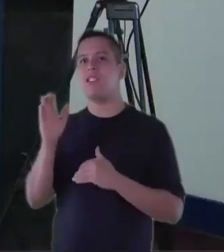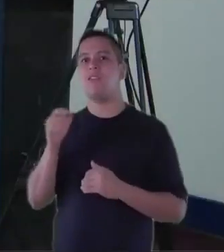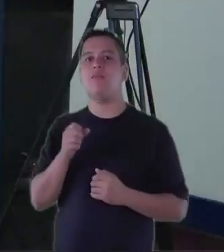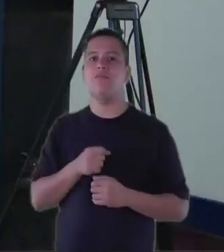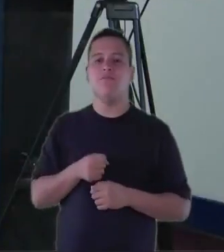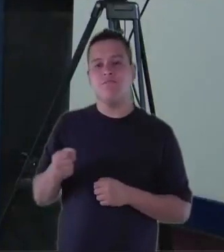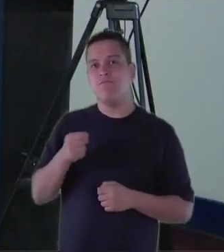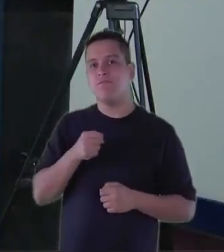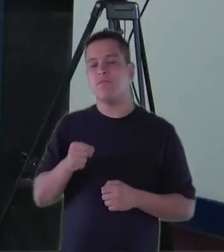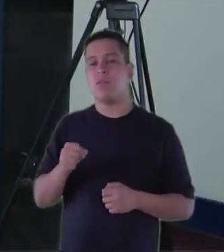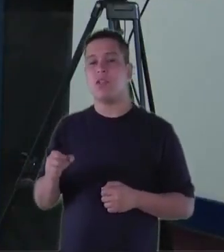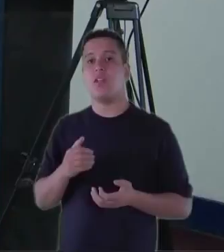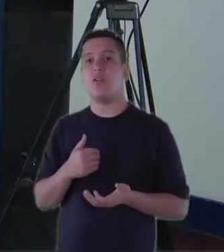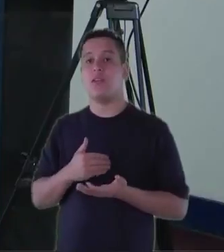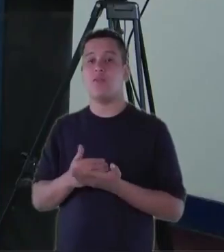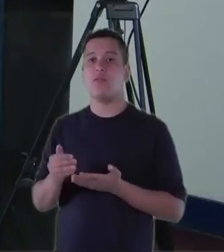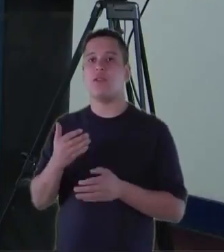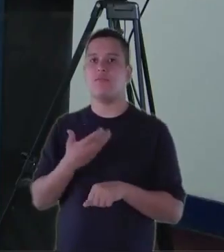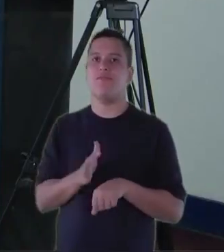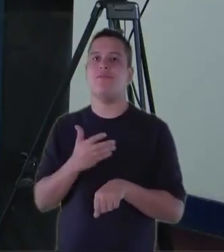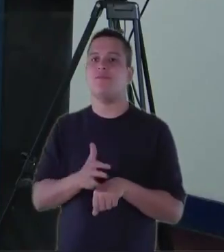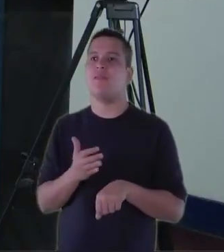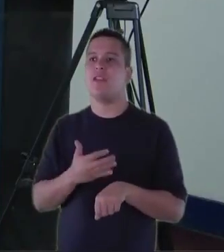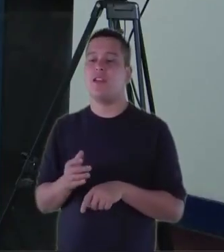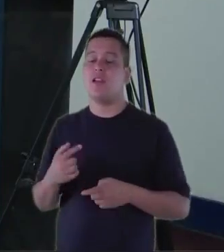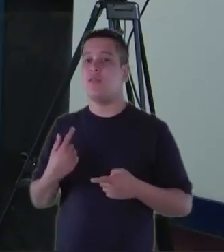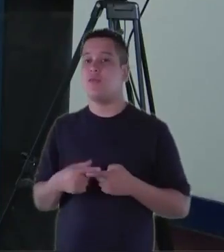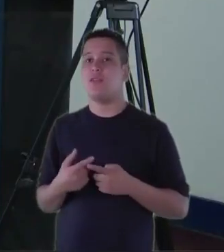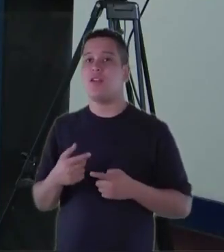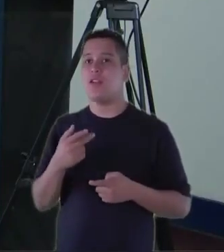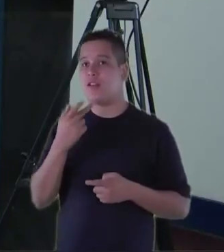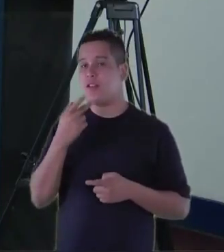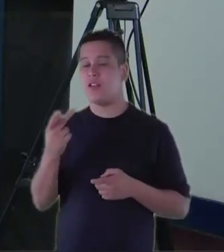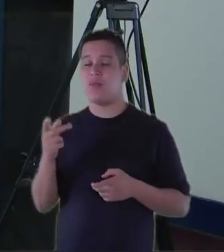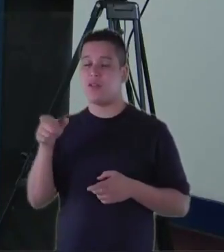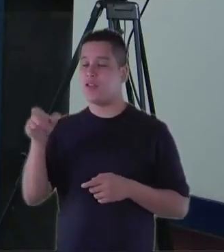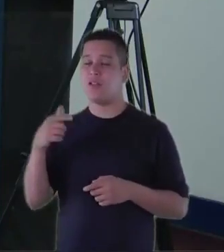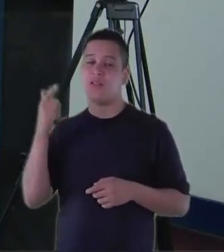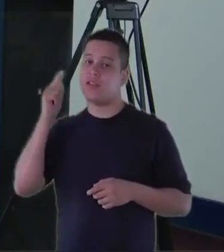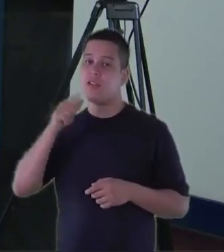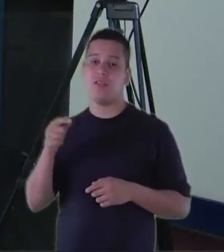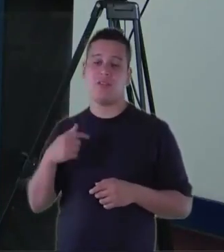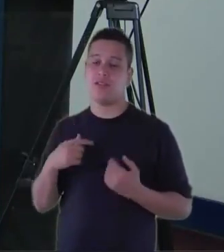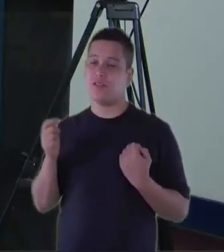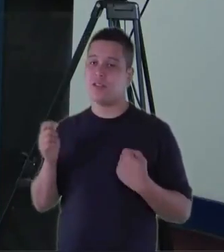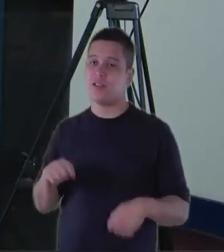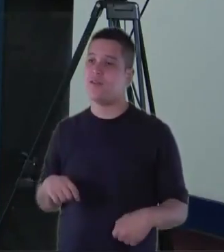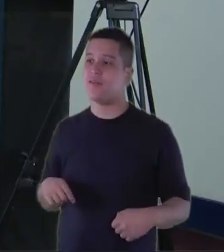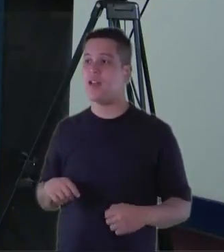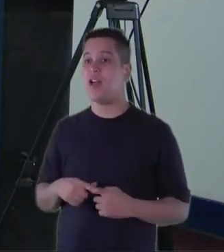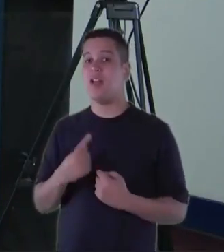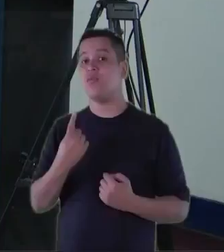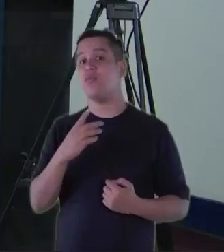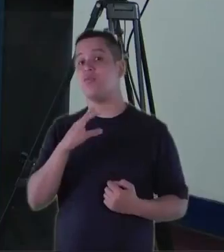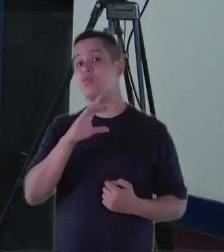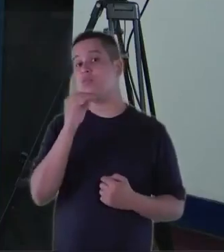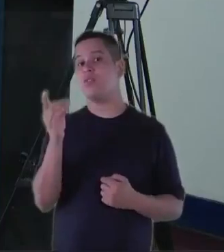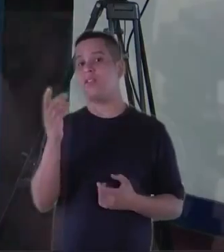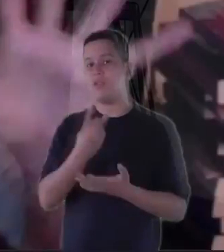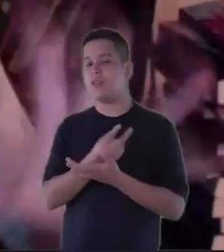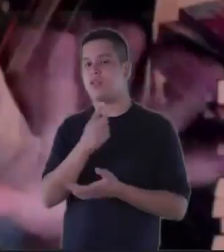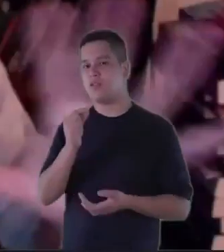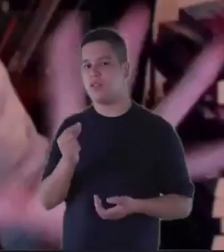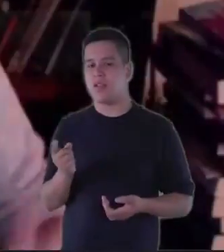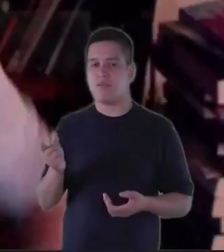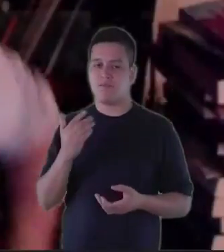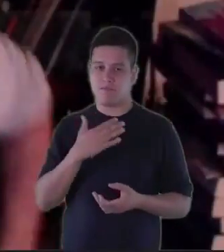já ensaiando mesmo para dizer, Vitor, eu não vou conseguir, não tenho tempo, não tenho cabeça para fazer esse livro. E um dia a Malu estava fazendo uma arrumação, ela